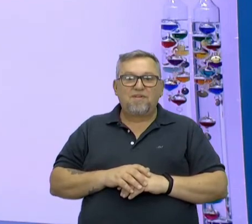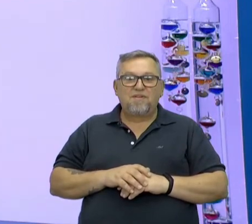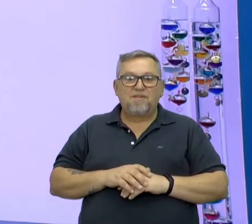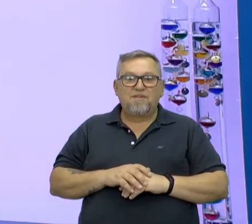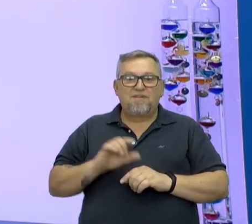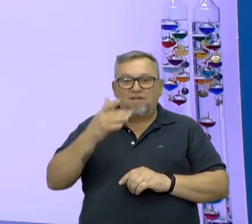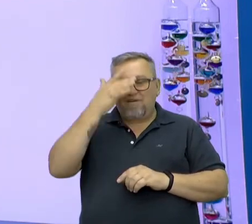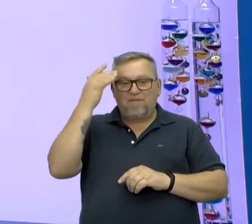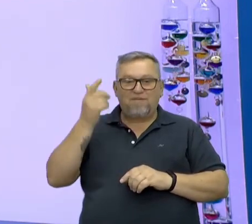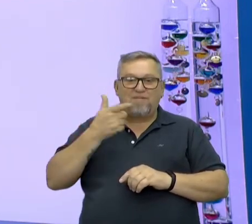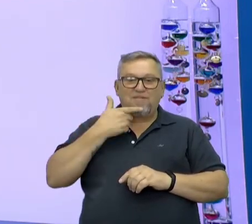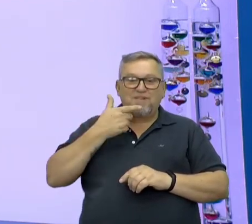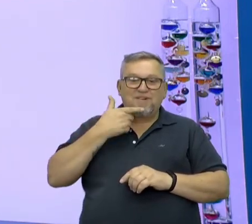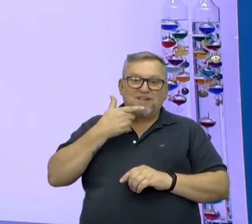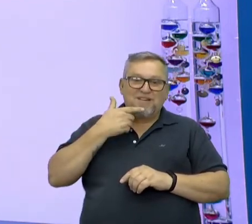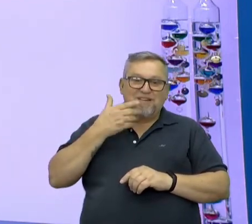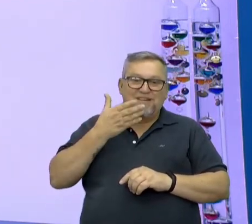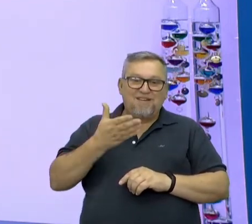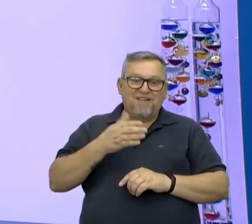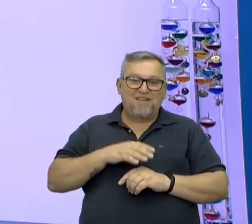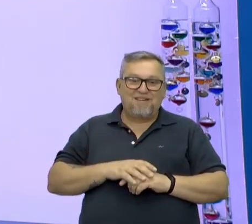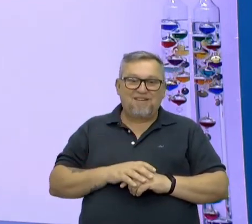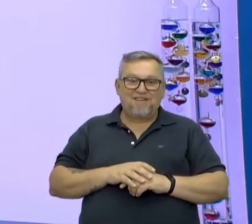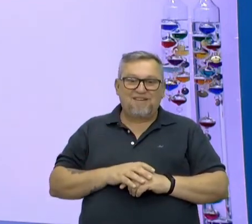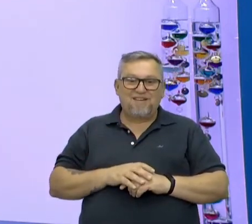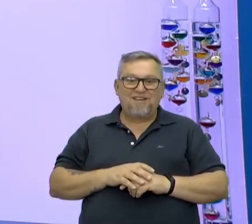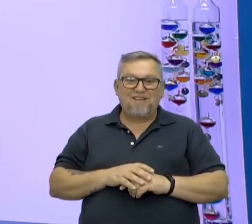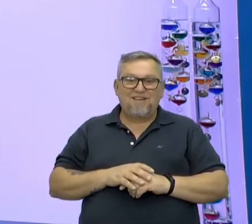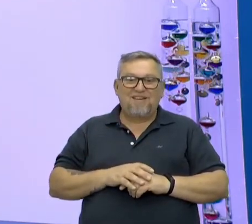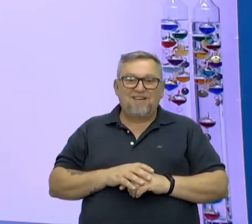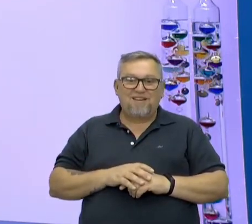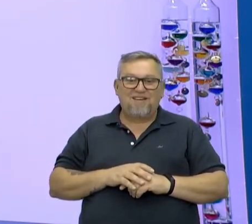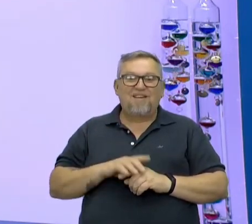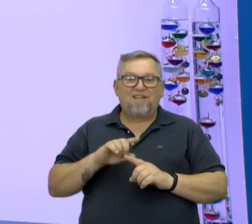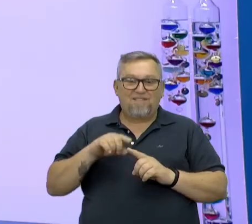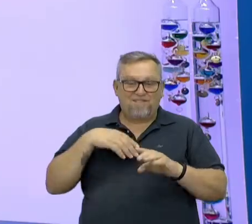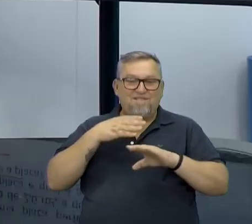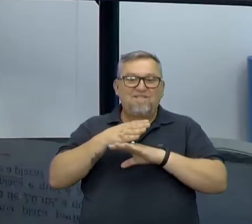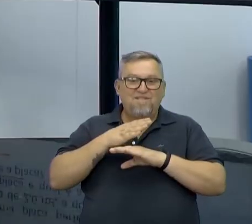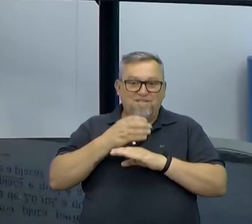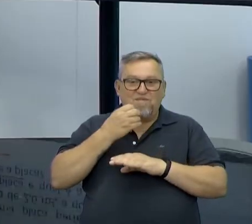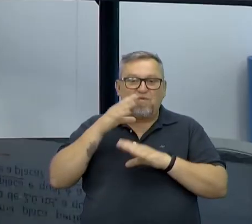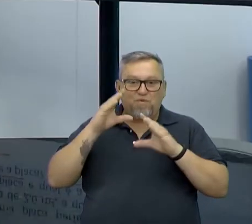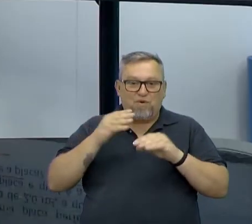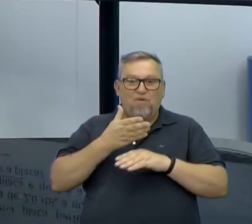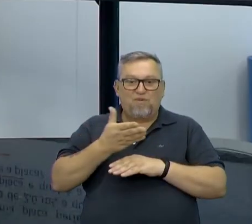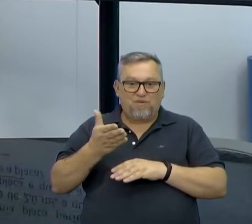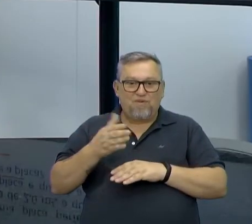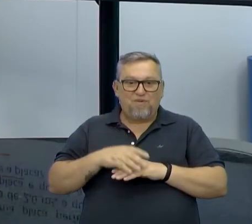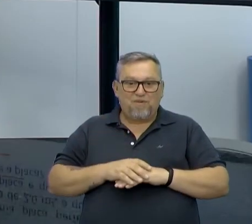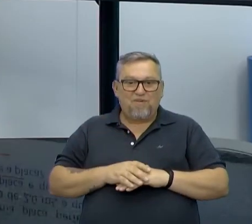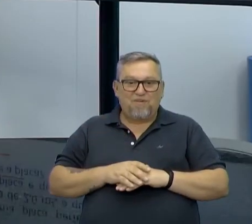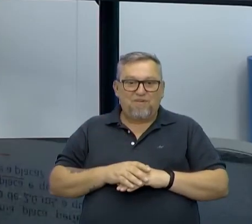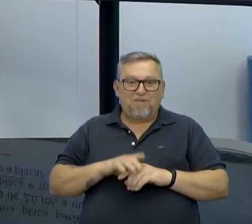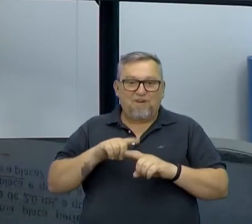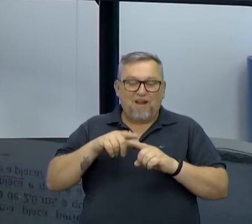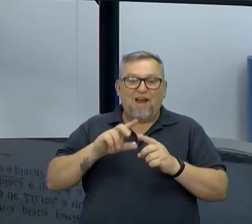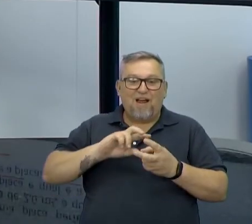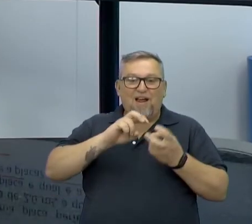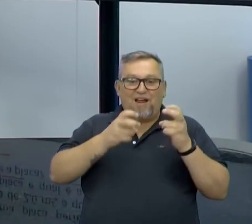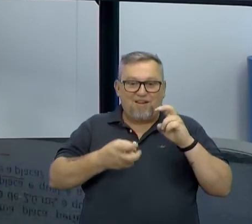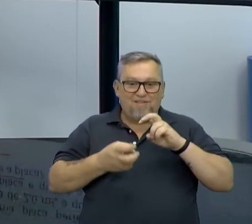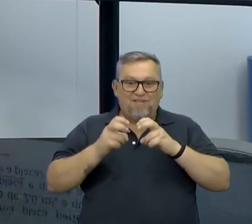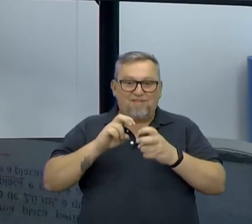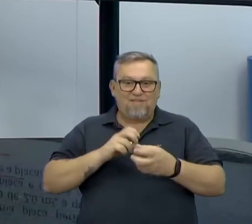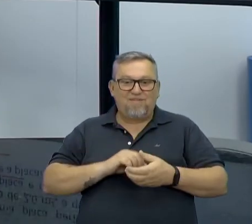Ô, pessoal, tá dando risada de você, Gibalina. Olha, Gibalina vai entrar aí, vai dar voador em todo mundo. É capoeirista ela. É a da voadora